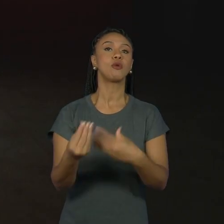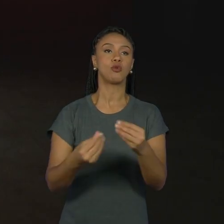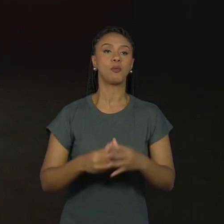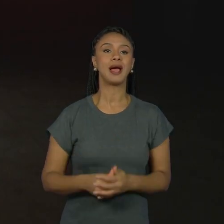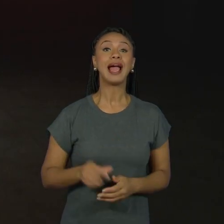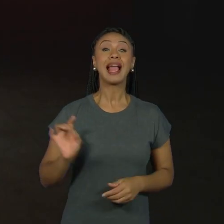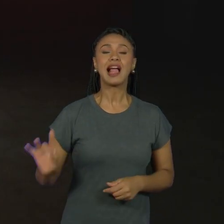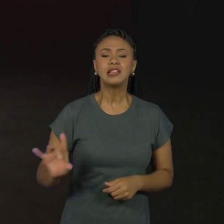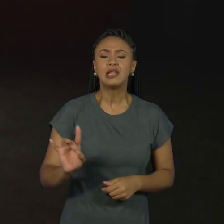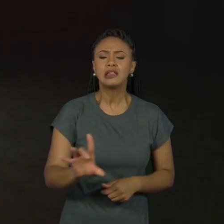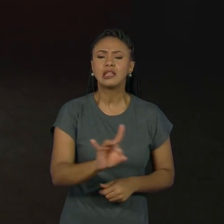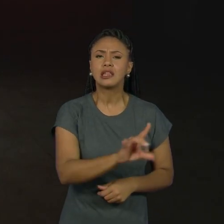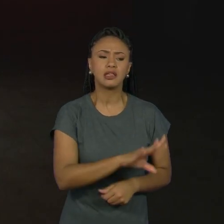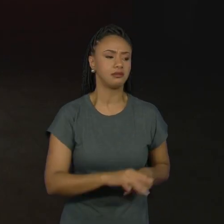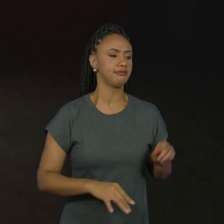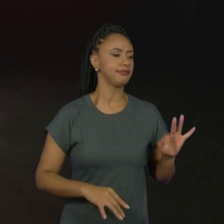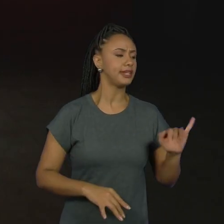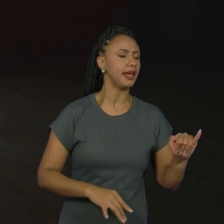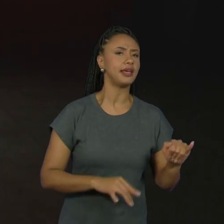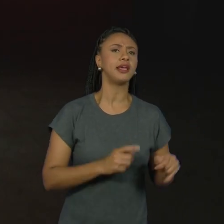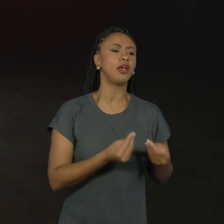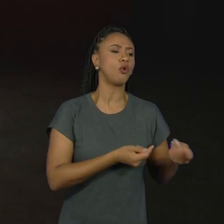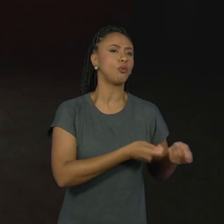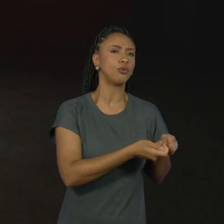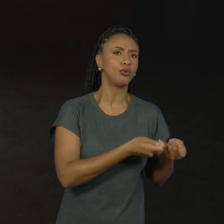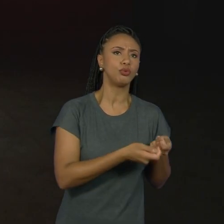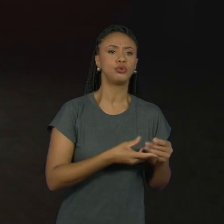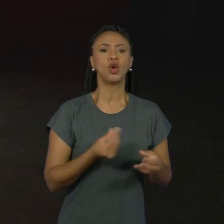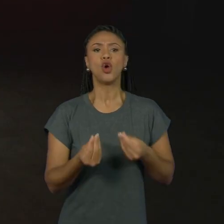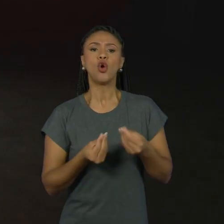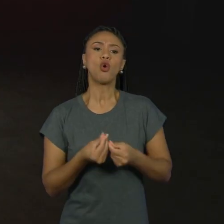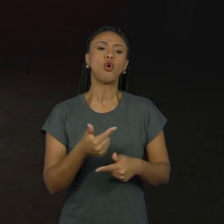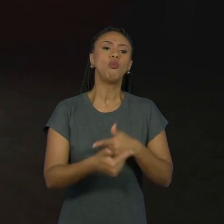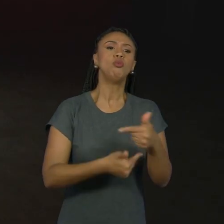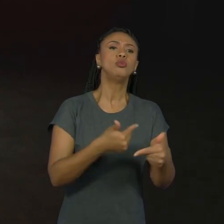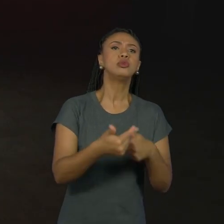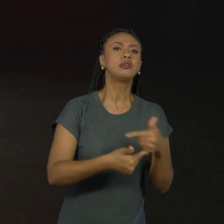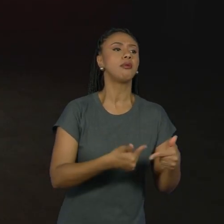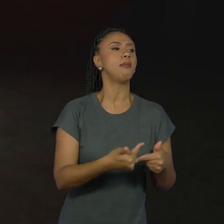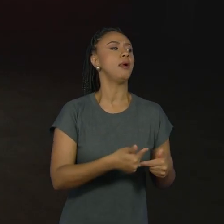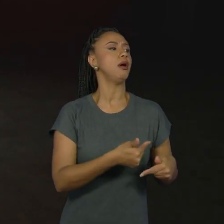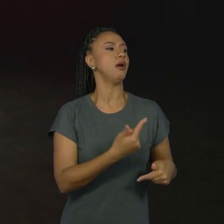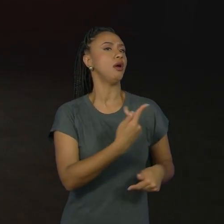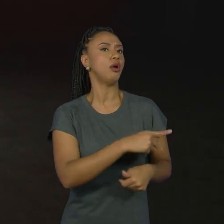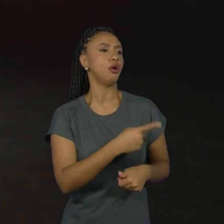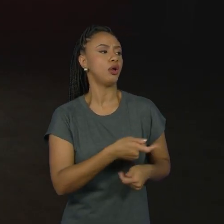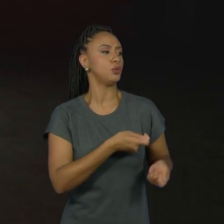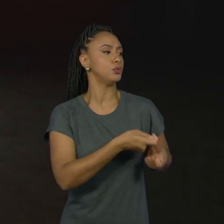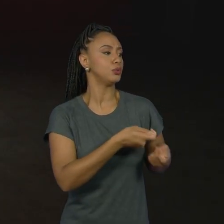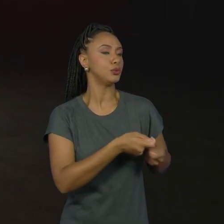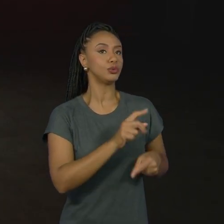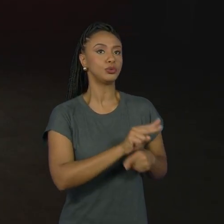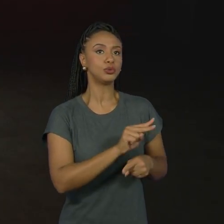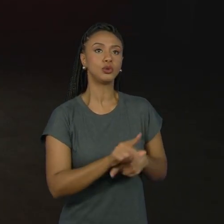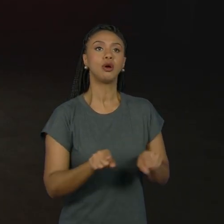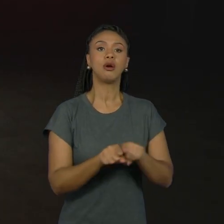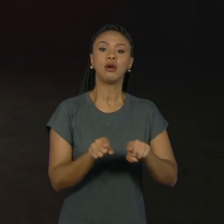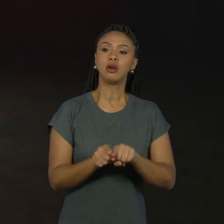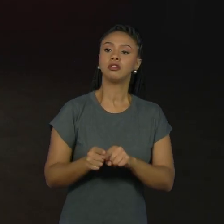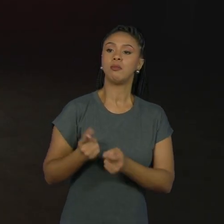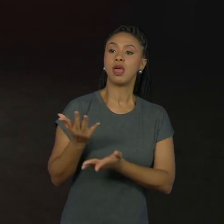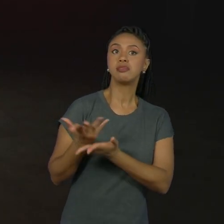partezinhas, governança da TI, gerenciamento de serviços da TI, a governança de dados, a